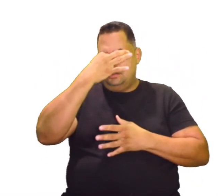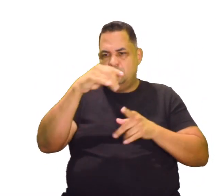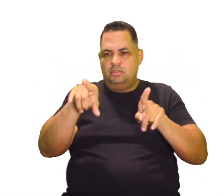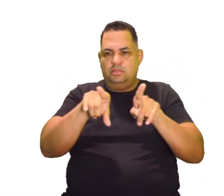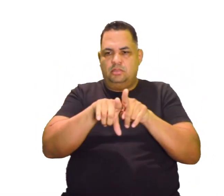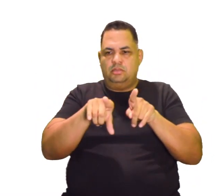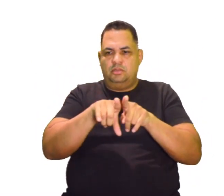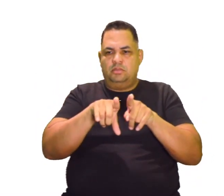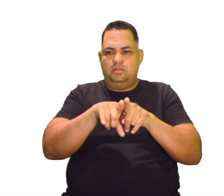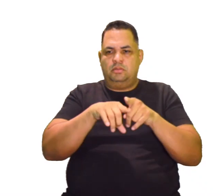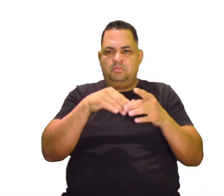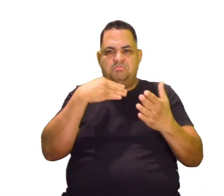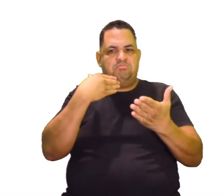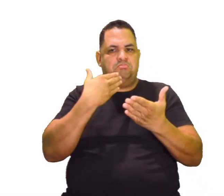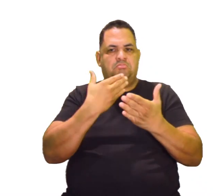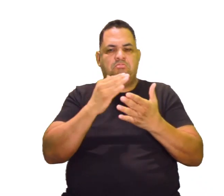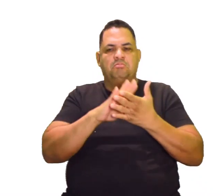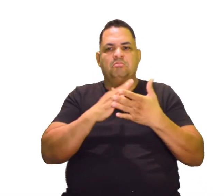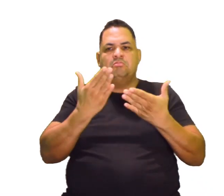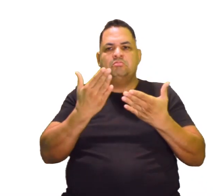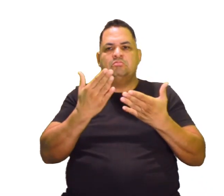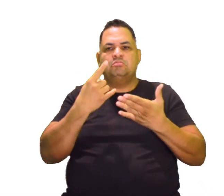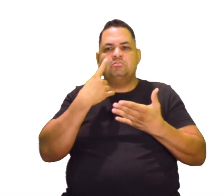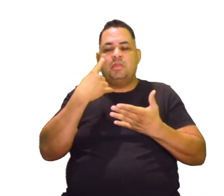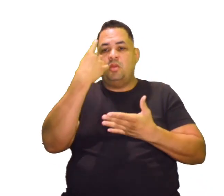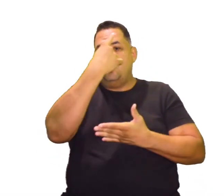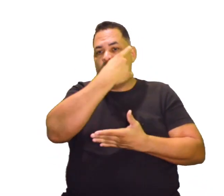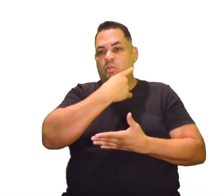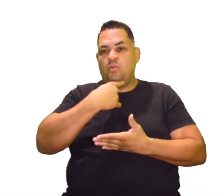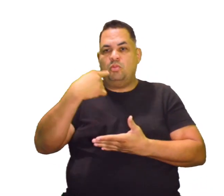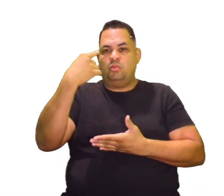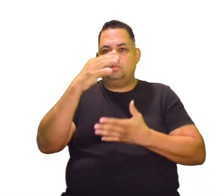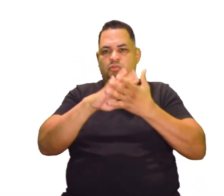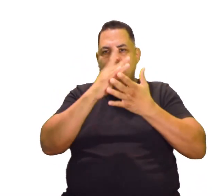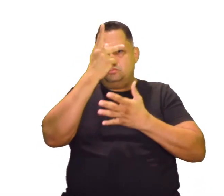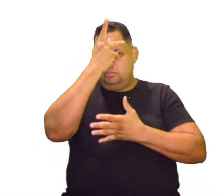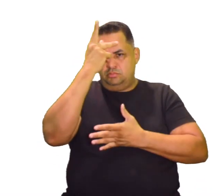ó, se perdeu com o tempo, mas é um rosto, né, de uma pessoa, de um faraó.